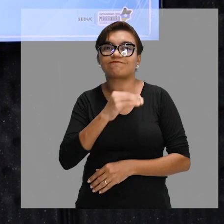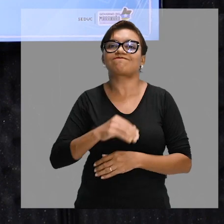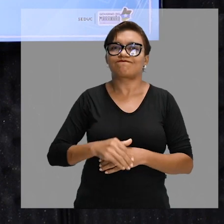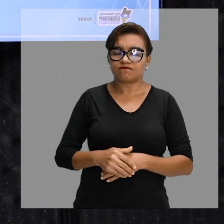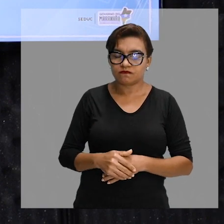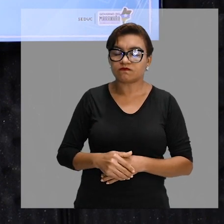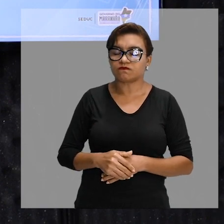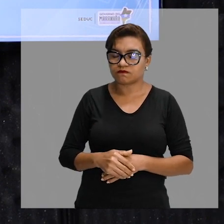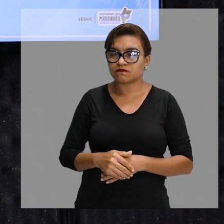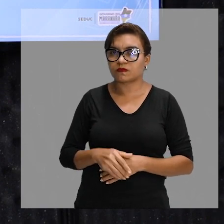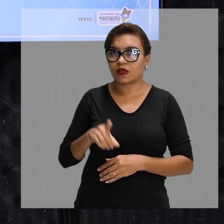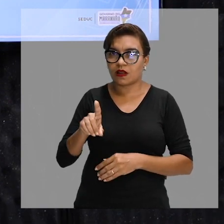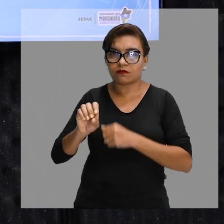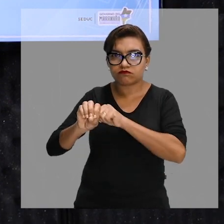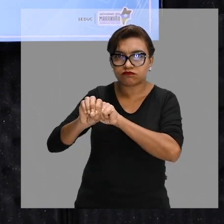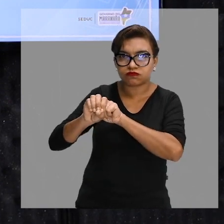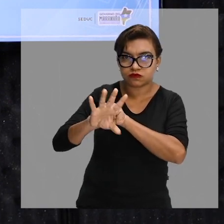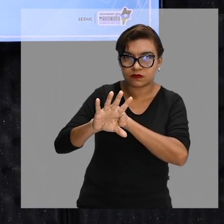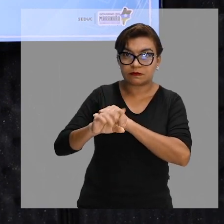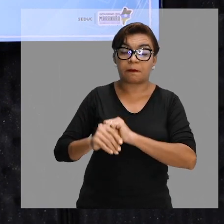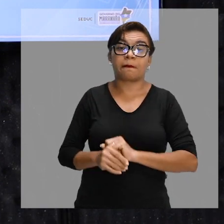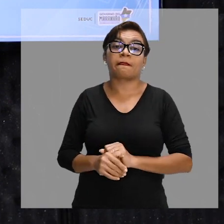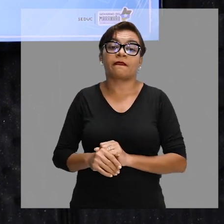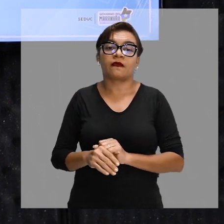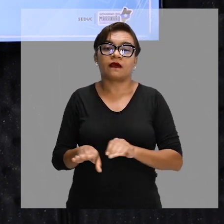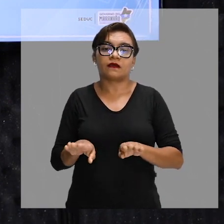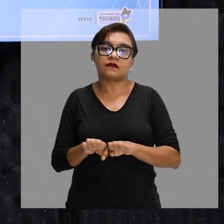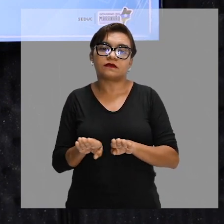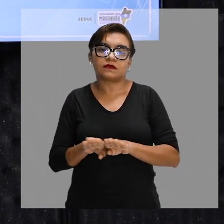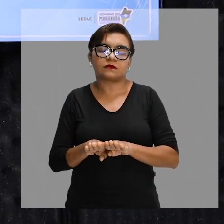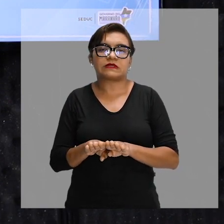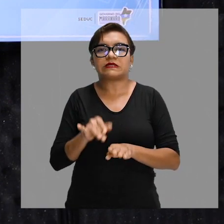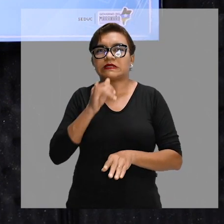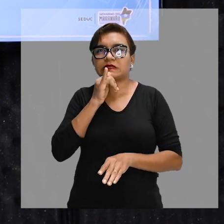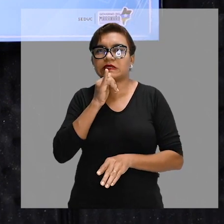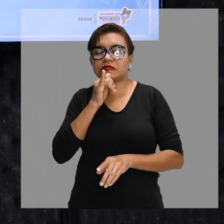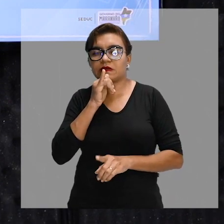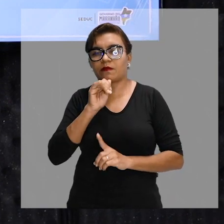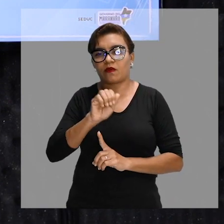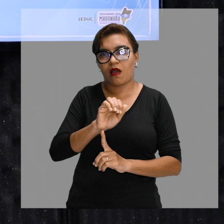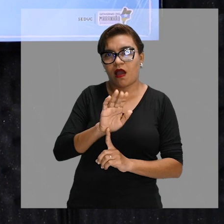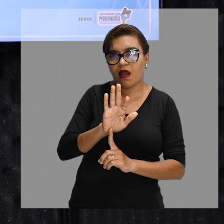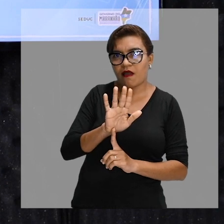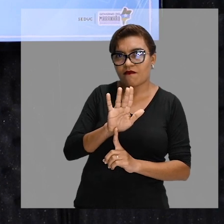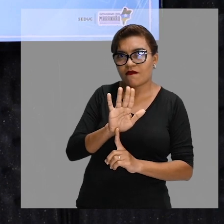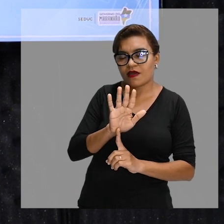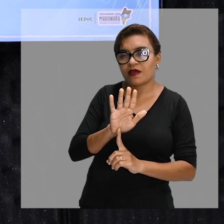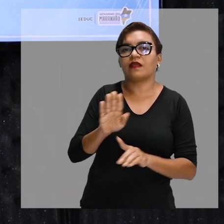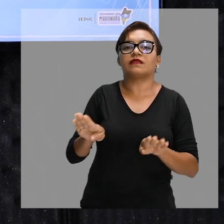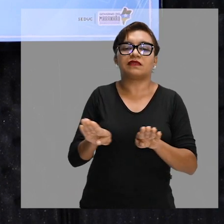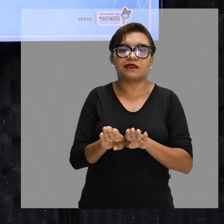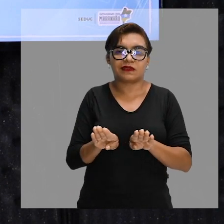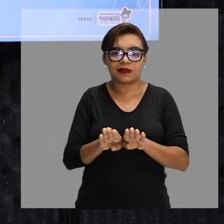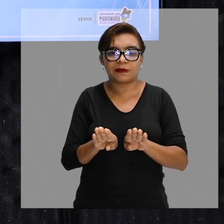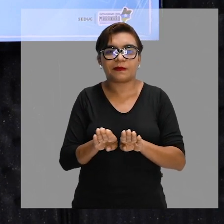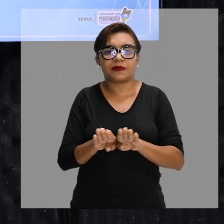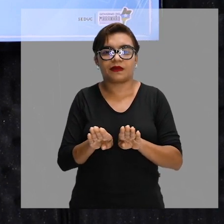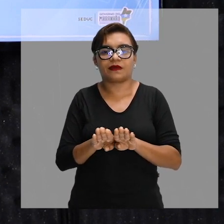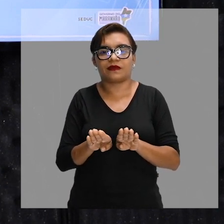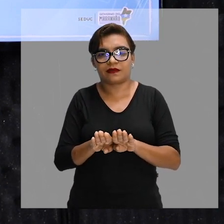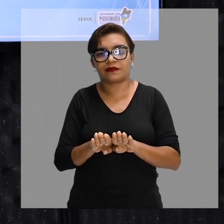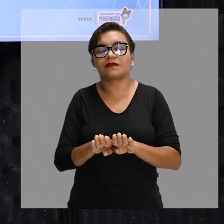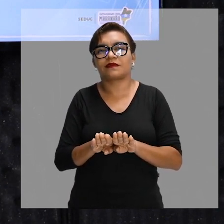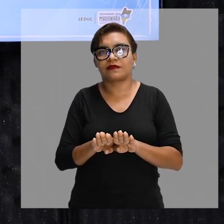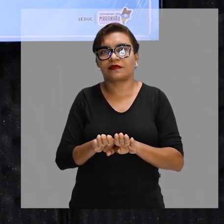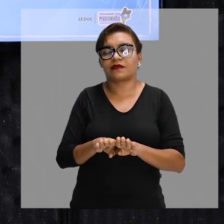também pode ser a queima de alguma coisa, a queima da vela, por exemplo, emite luz incandescente. Também tem uma